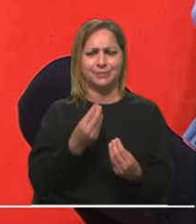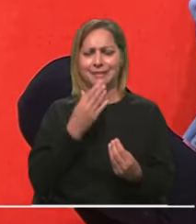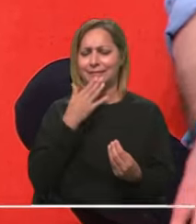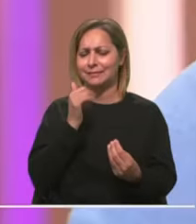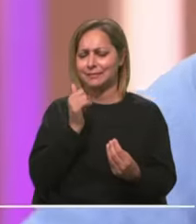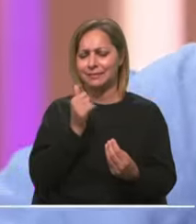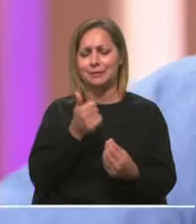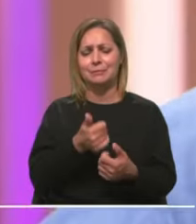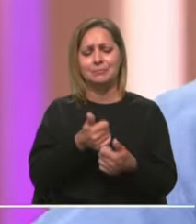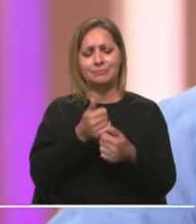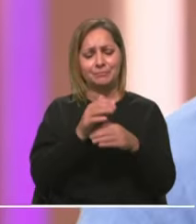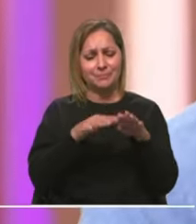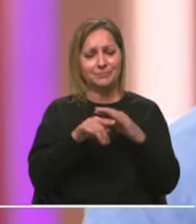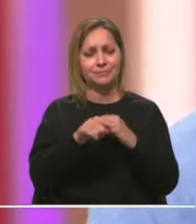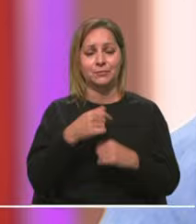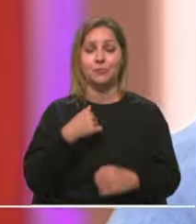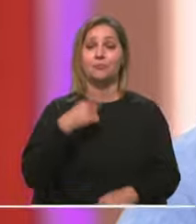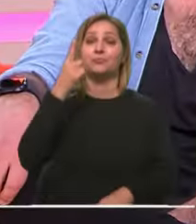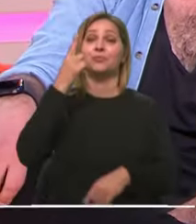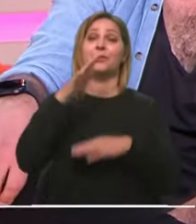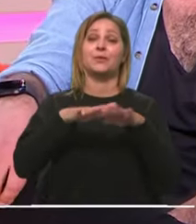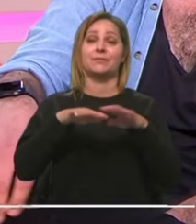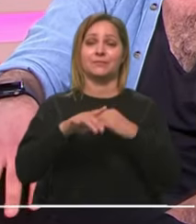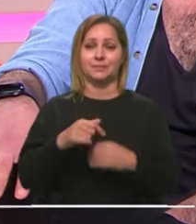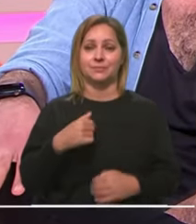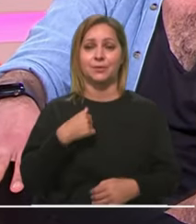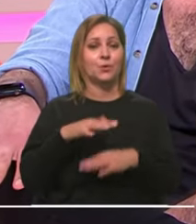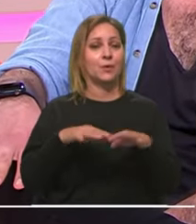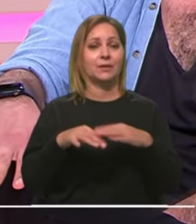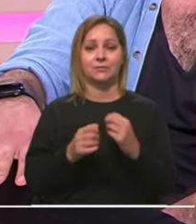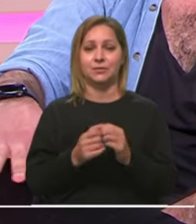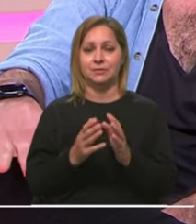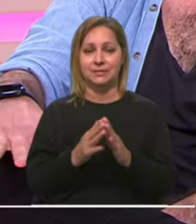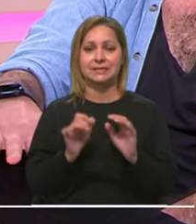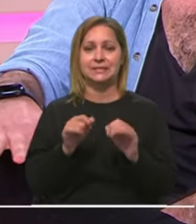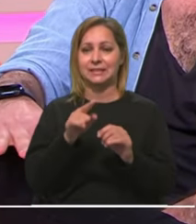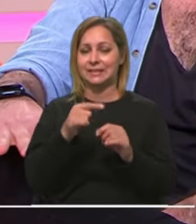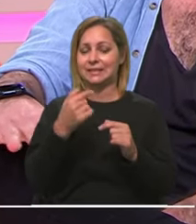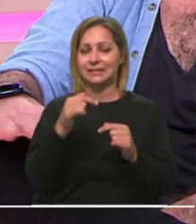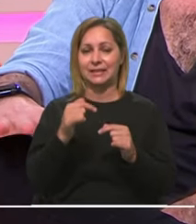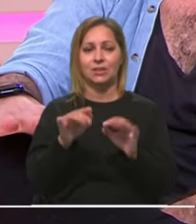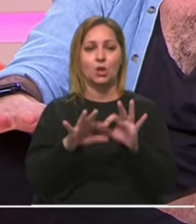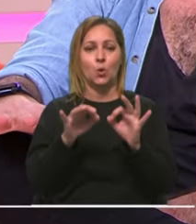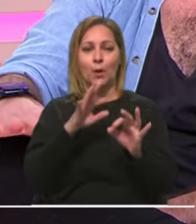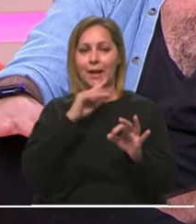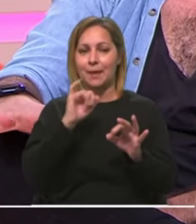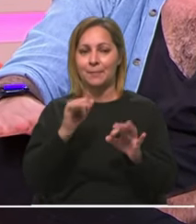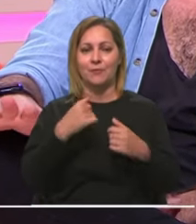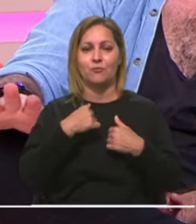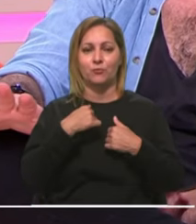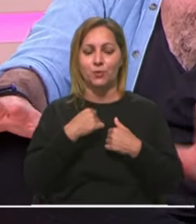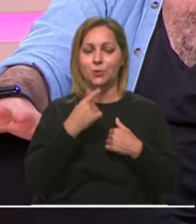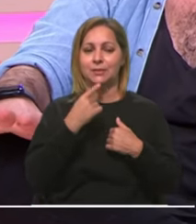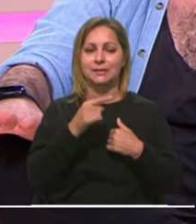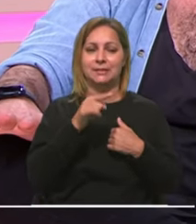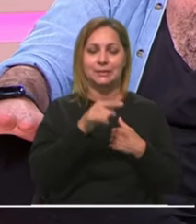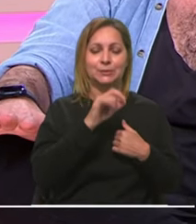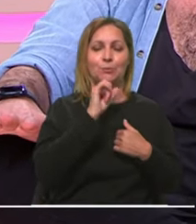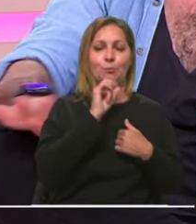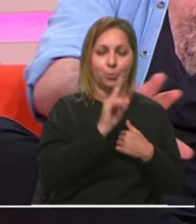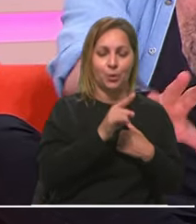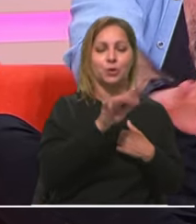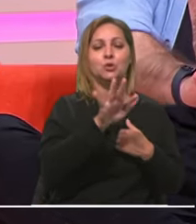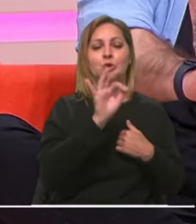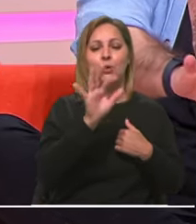feita foi fui eu que fiz É verdade eu é que fiz tudo não tudo aquilo que ela tem igual a mãe aquilo que ela tem igual a mãe foi eu que disse pronto isso aqui pode ser igual a mãe